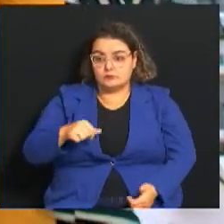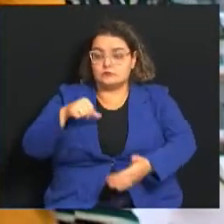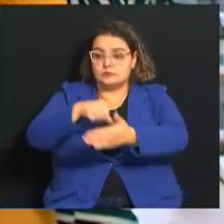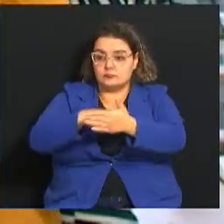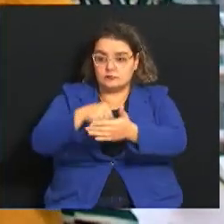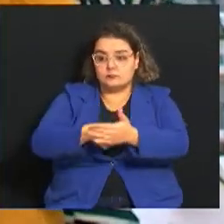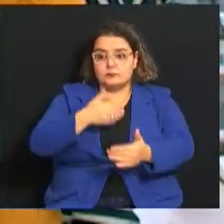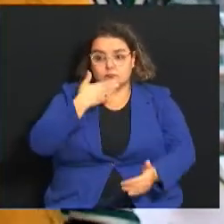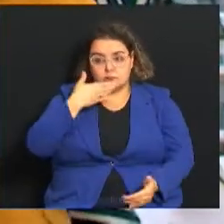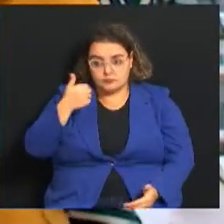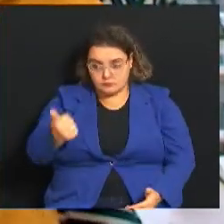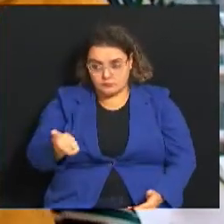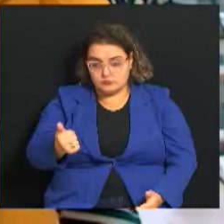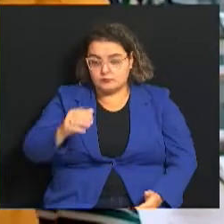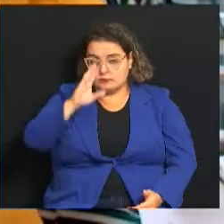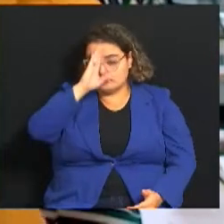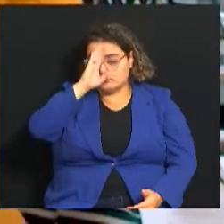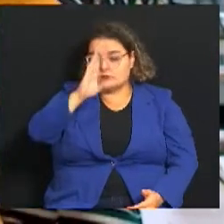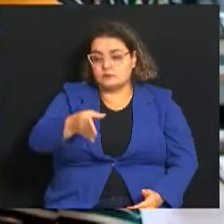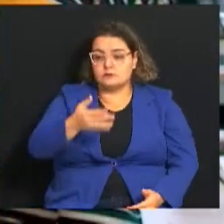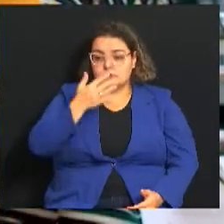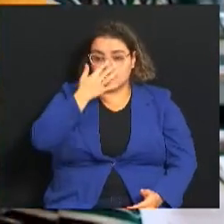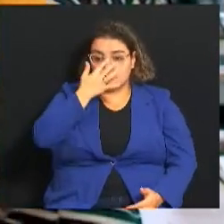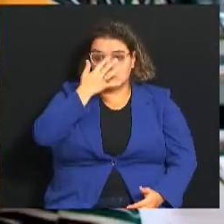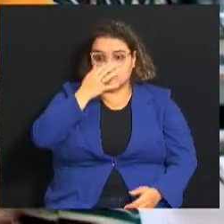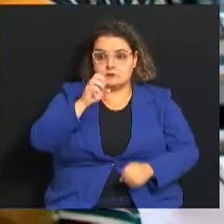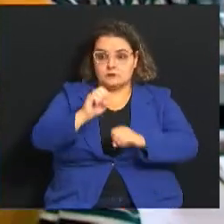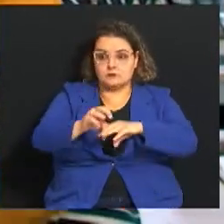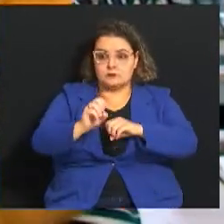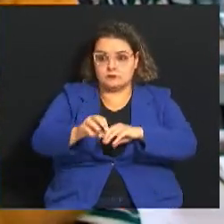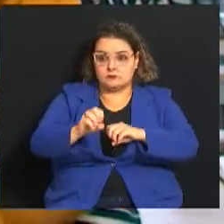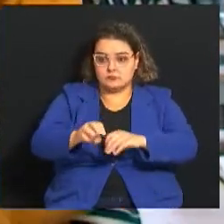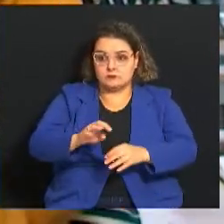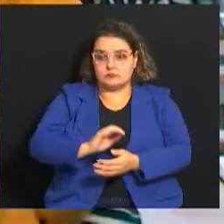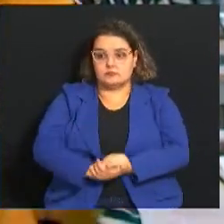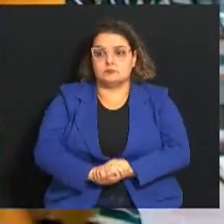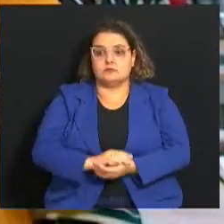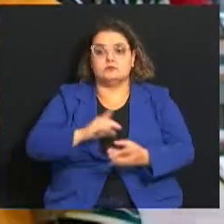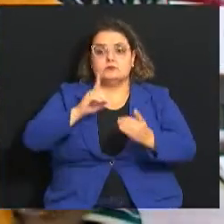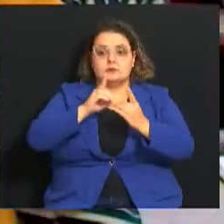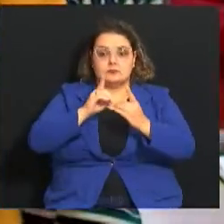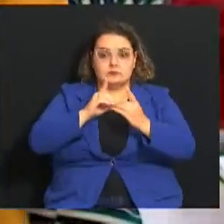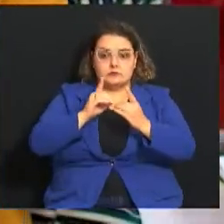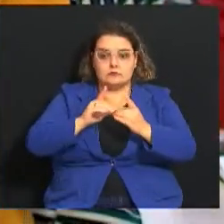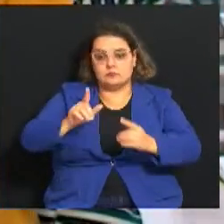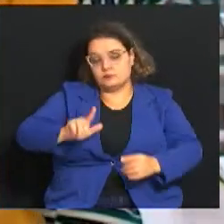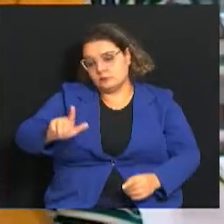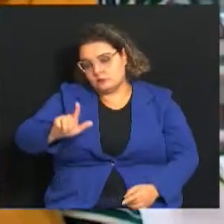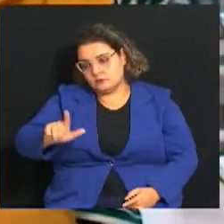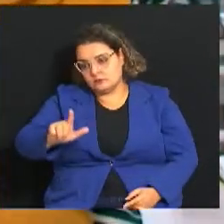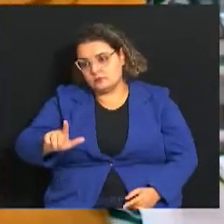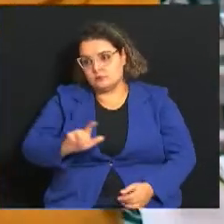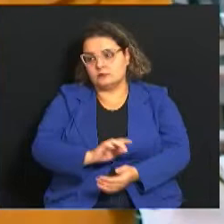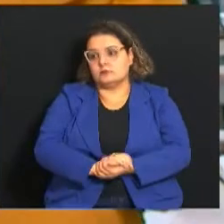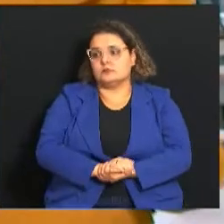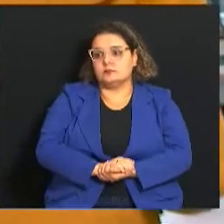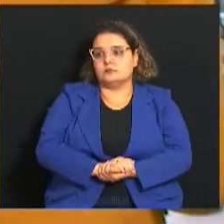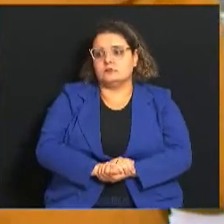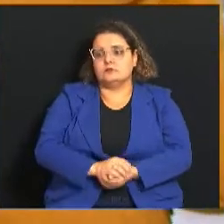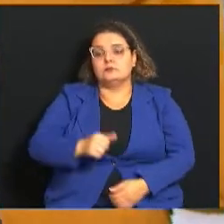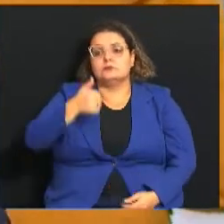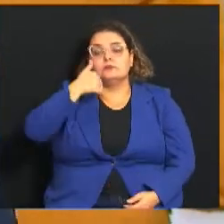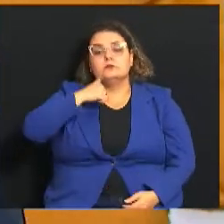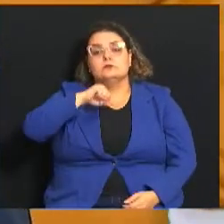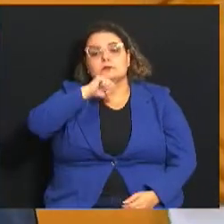melhorias, principalmente na questão da educação e do atendimento, obviamente. E essas mães agora